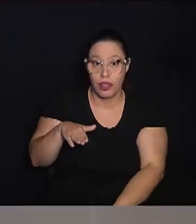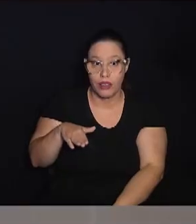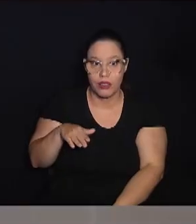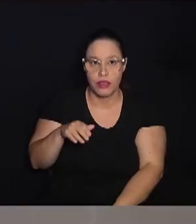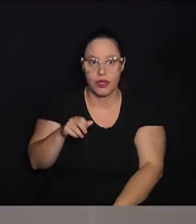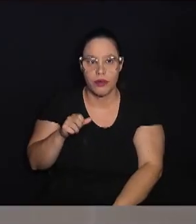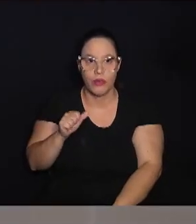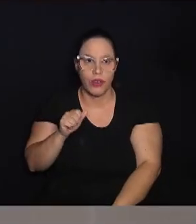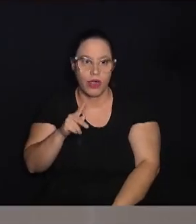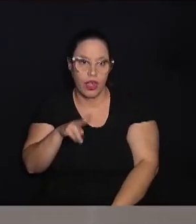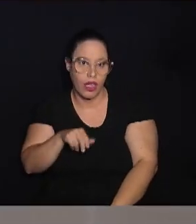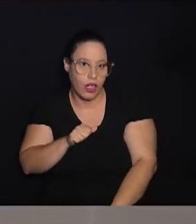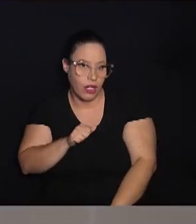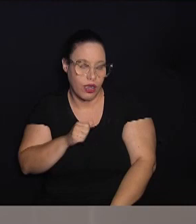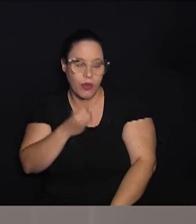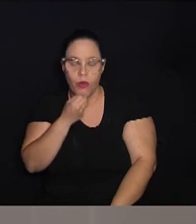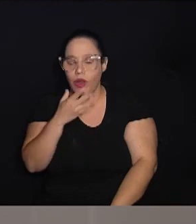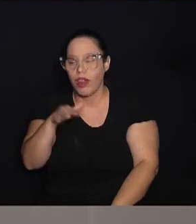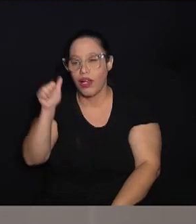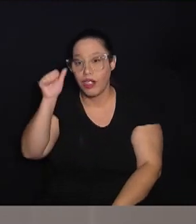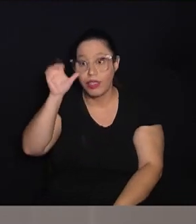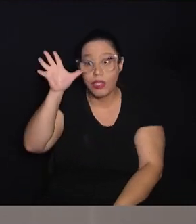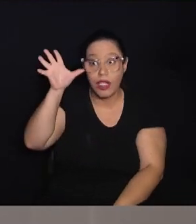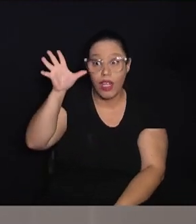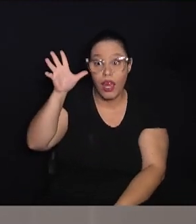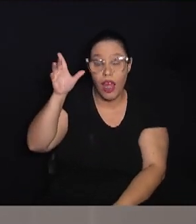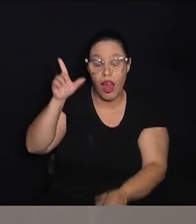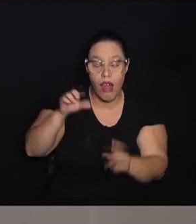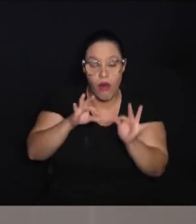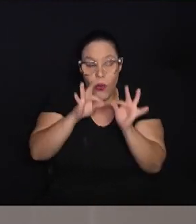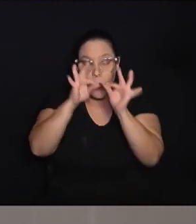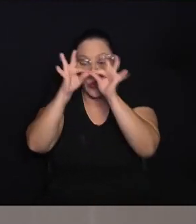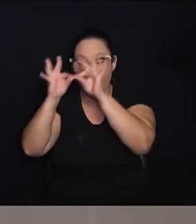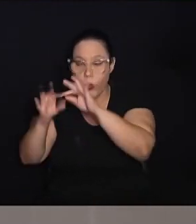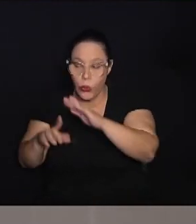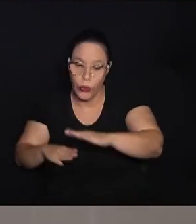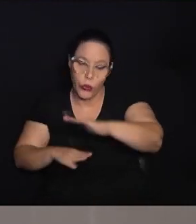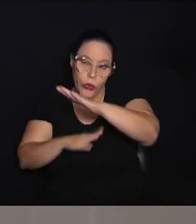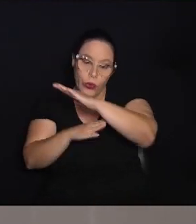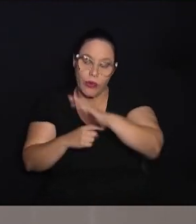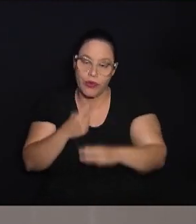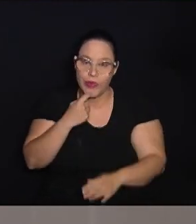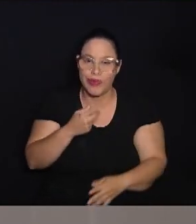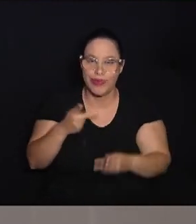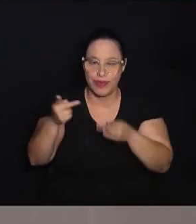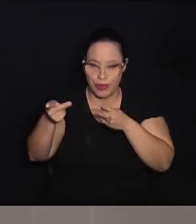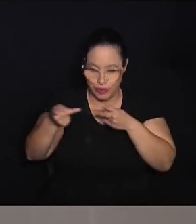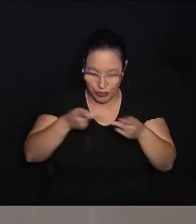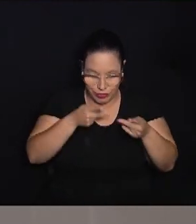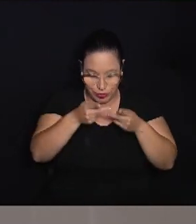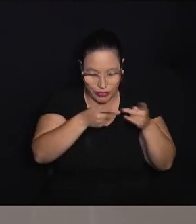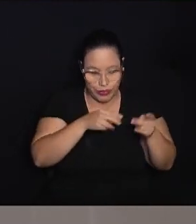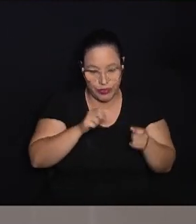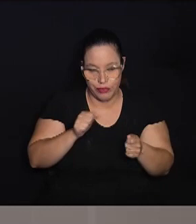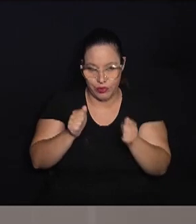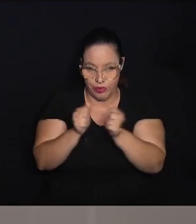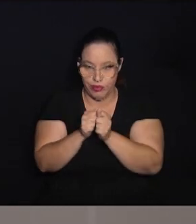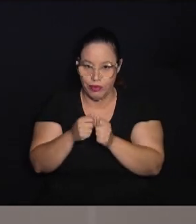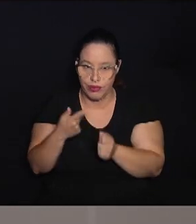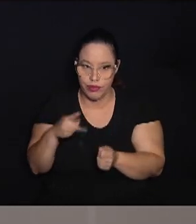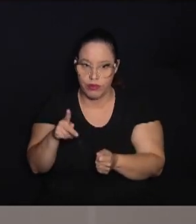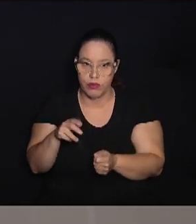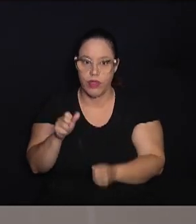Alê boa tarde a todos que acompanham o câmara estúdio e também pros nossos convidados que estão aí com você pois é